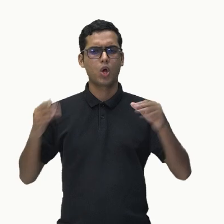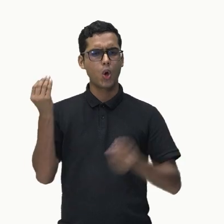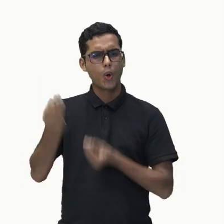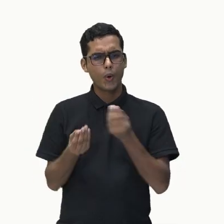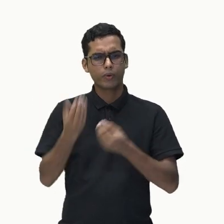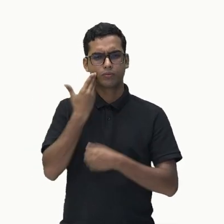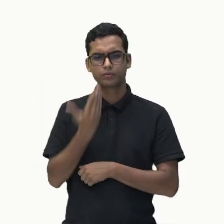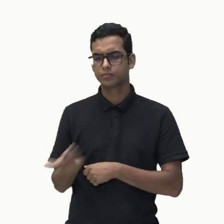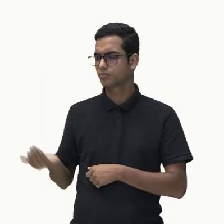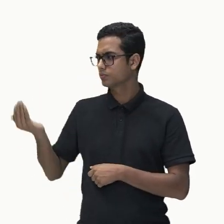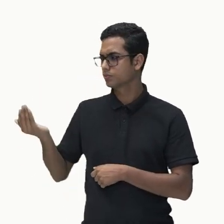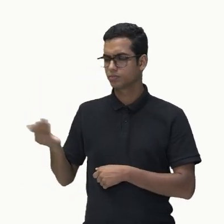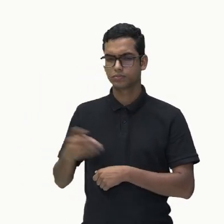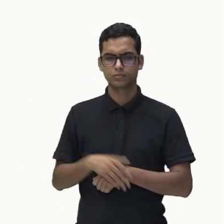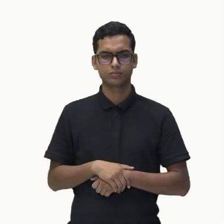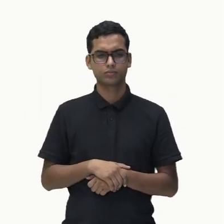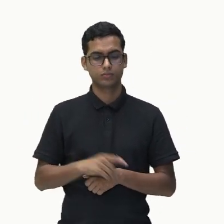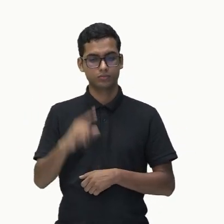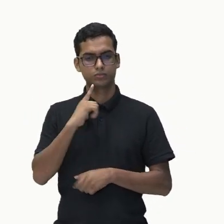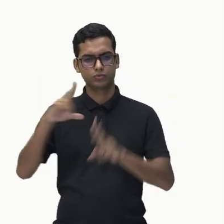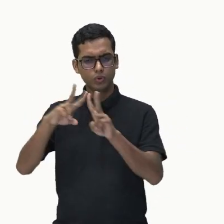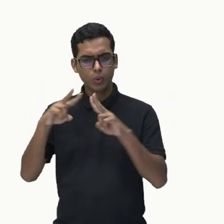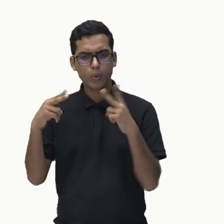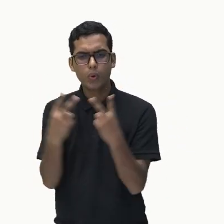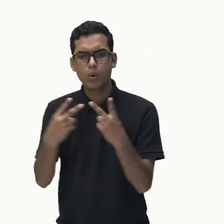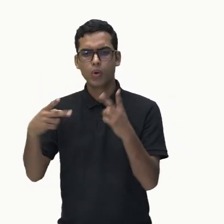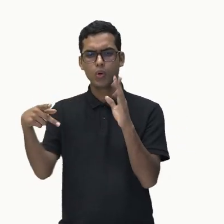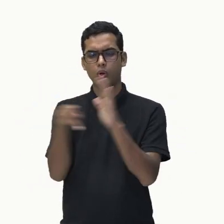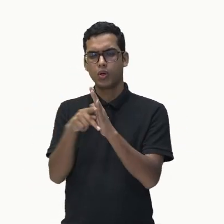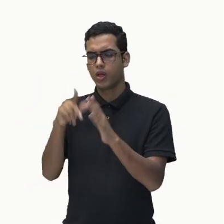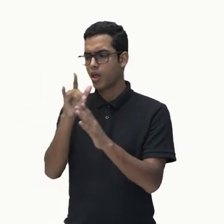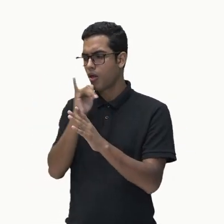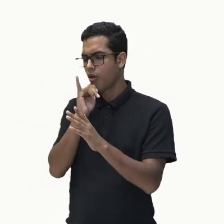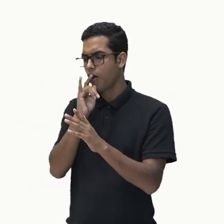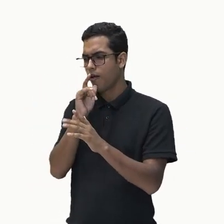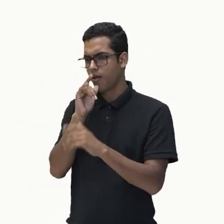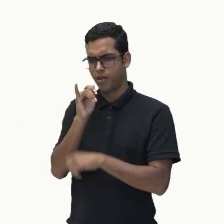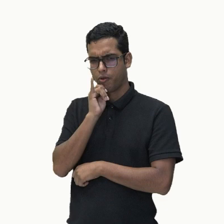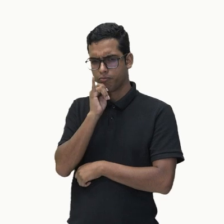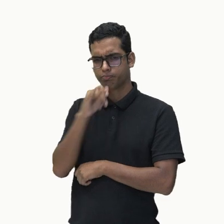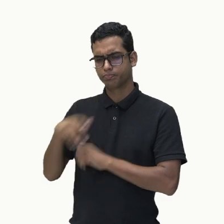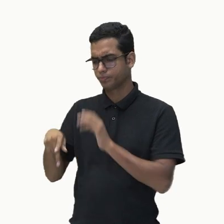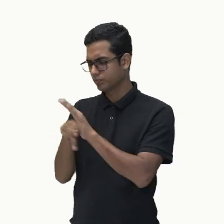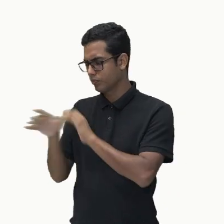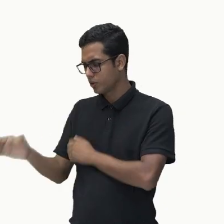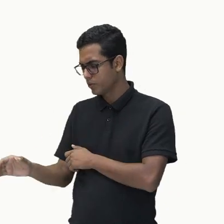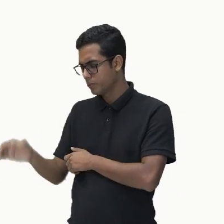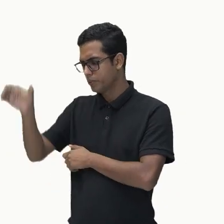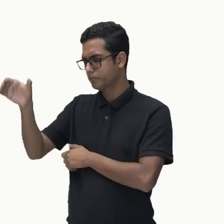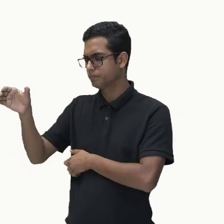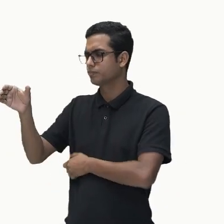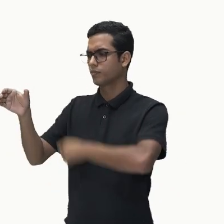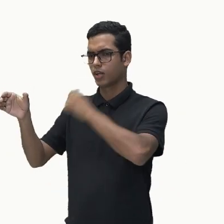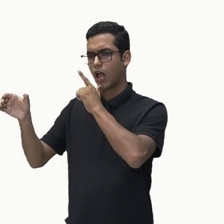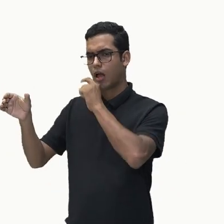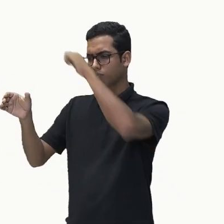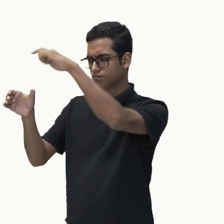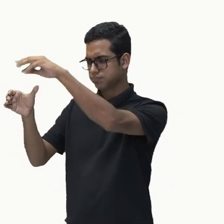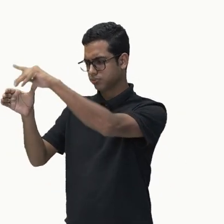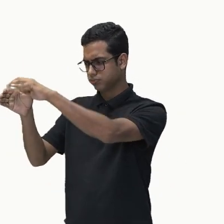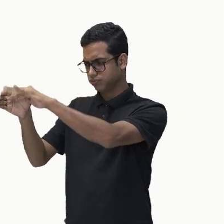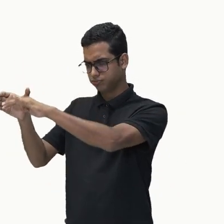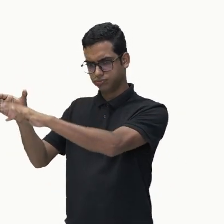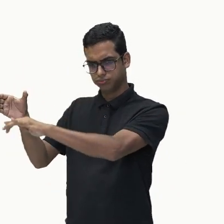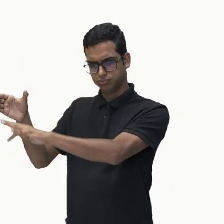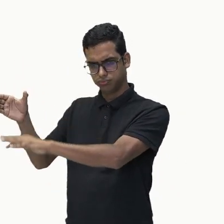variação de volume, porque quando o pistão empurra o líquido para baixo, o volume que estava desse lado aqui, ele tem